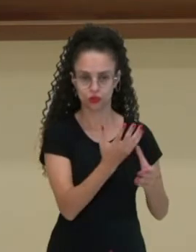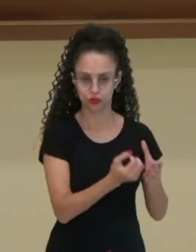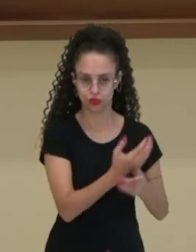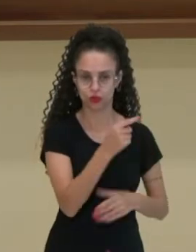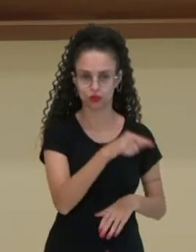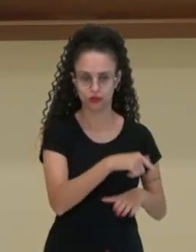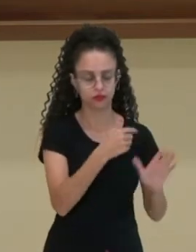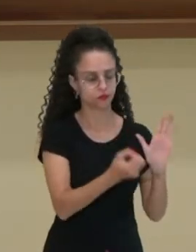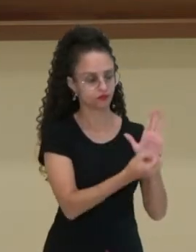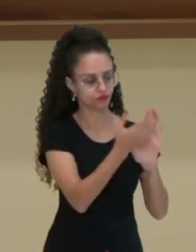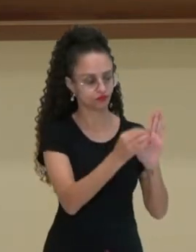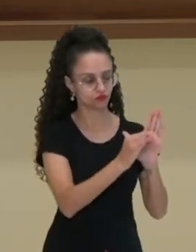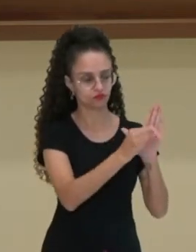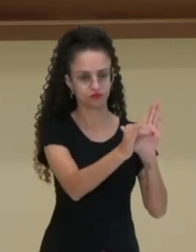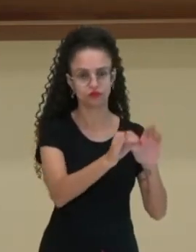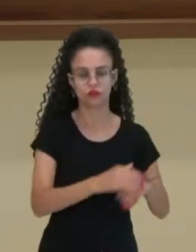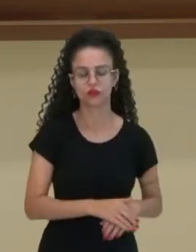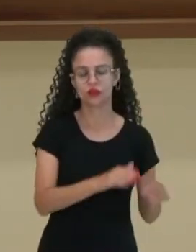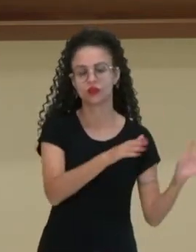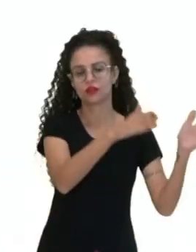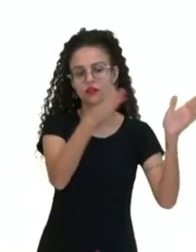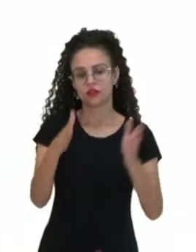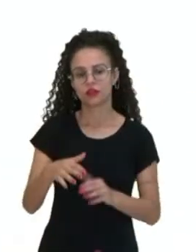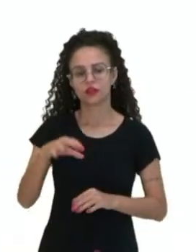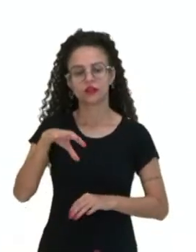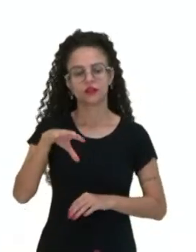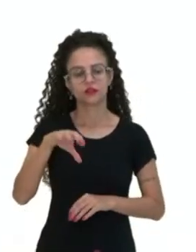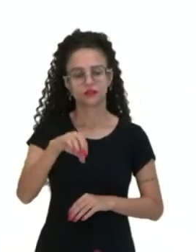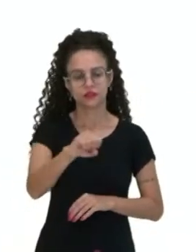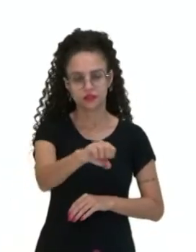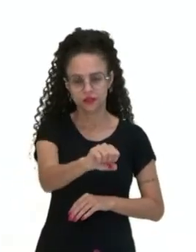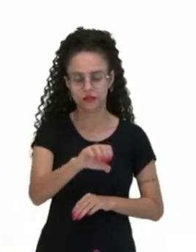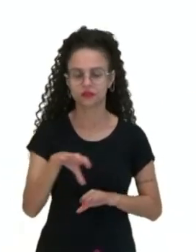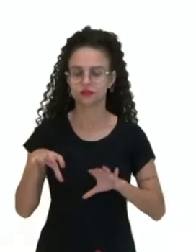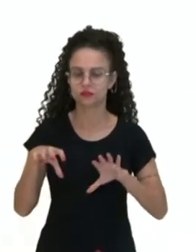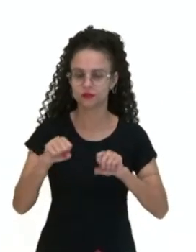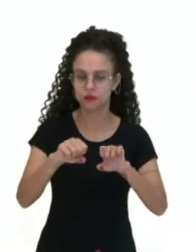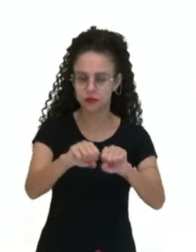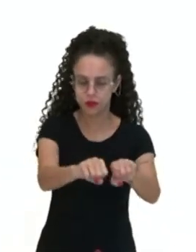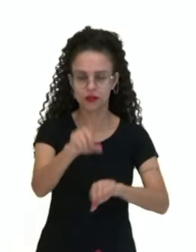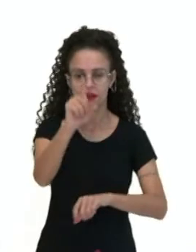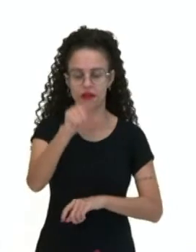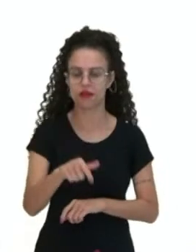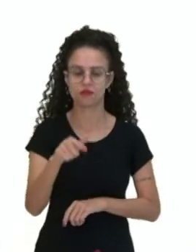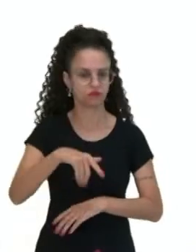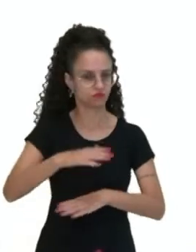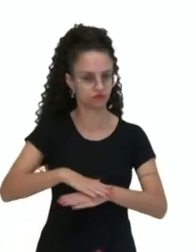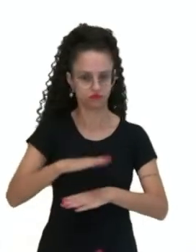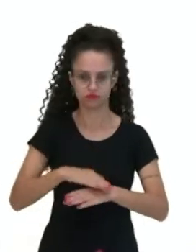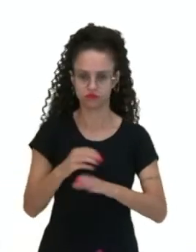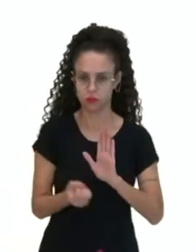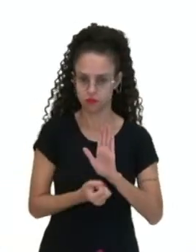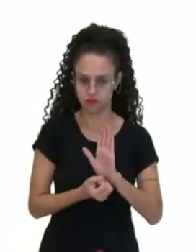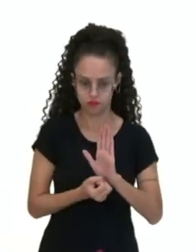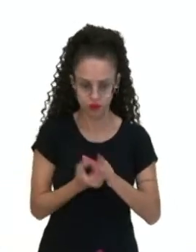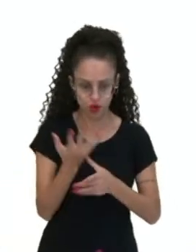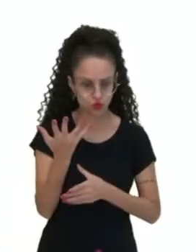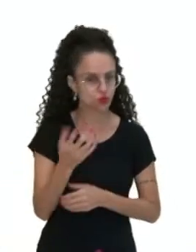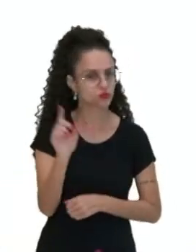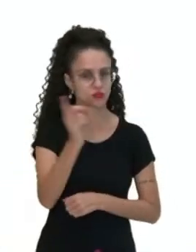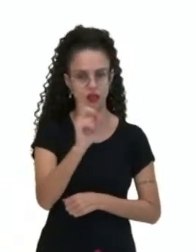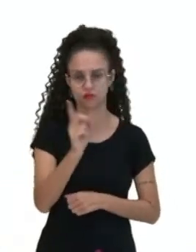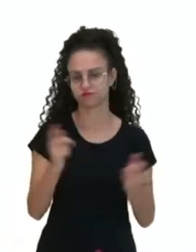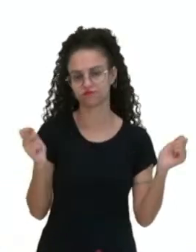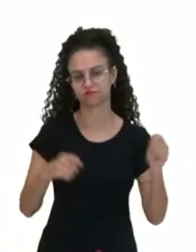organismos autótrofos. E os consumidores são aqueles que não produzem o próprio alimento, eles não têm